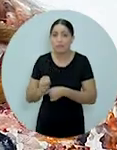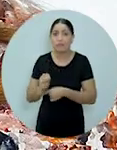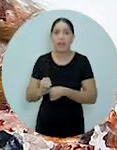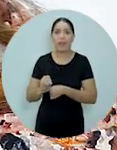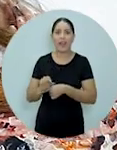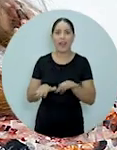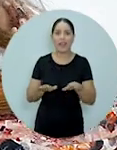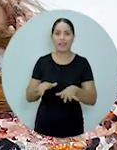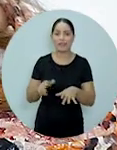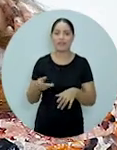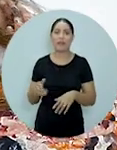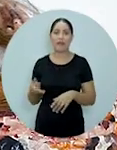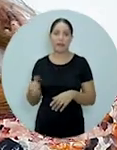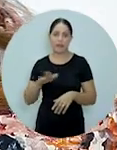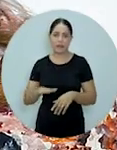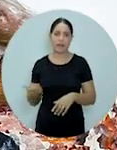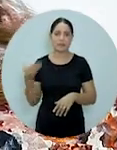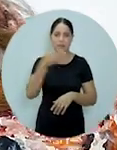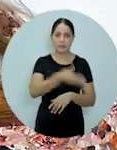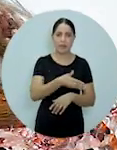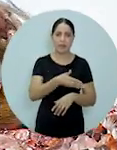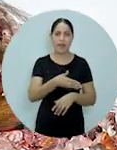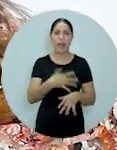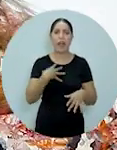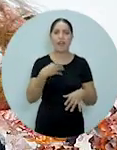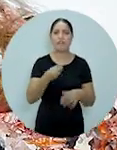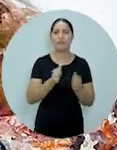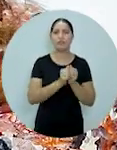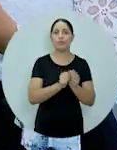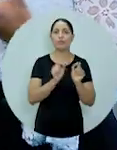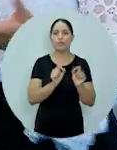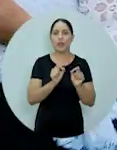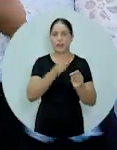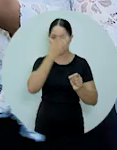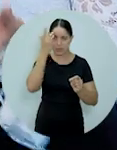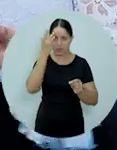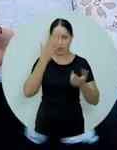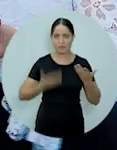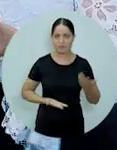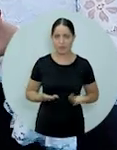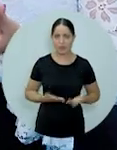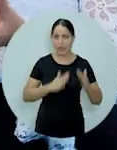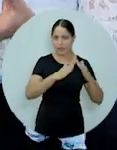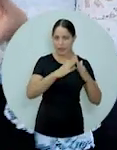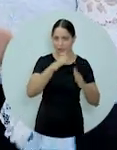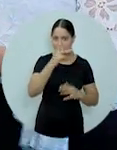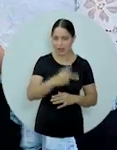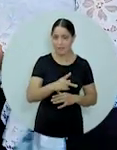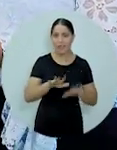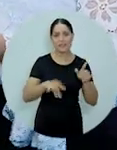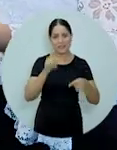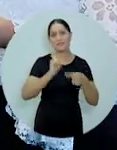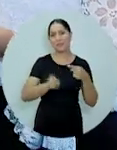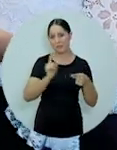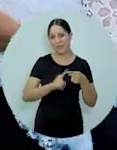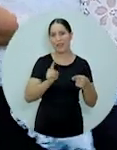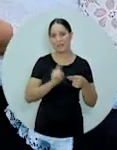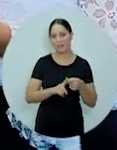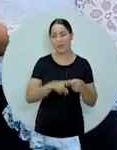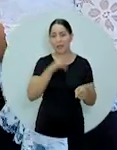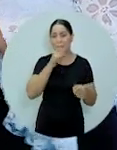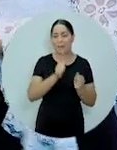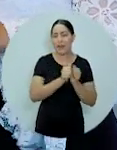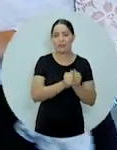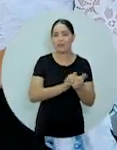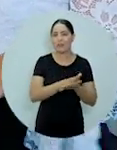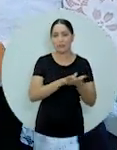aí acaba não ficando com a criança, essa criança fica com uma empregada, né? Então a criança fala assim, por que eu vou para a casa do papai se eu não vou estar com ele? Pode ser um